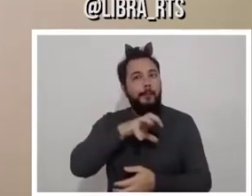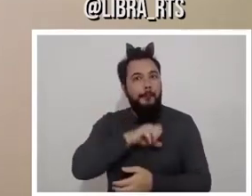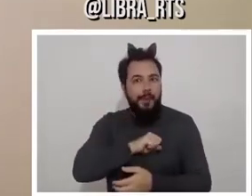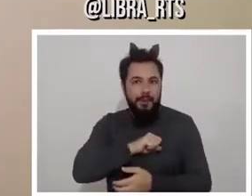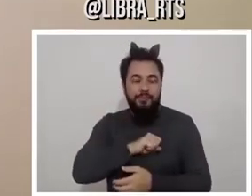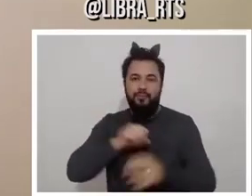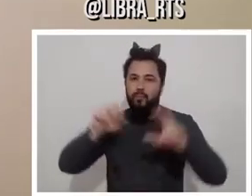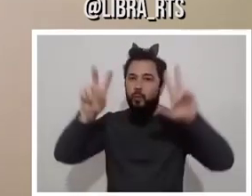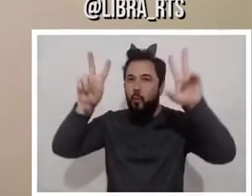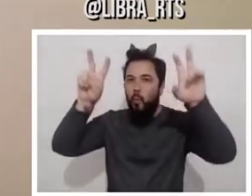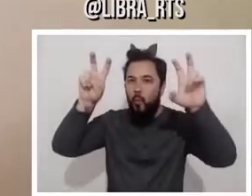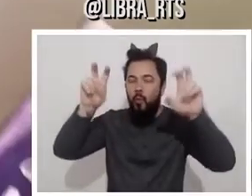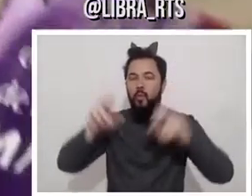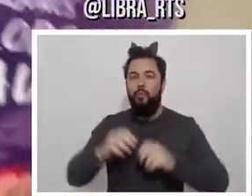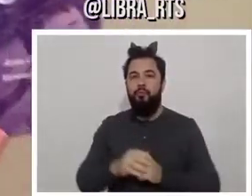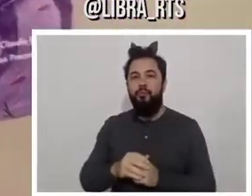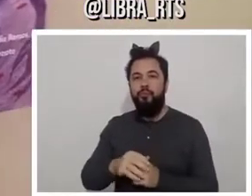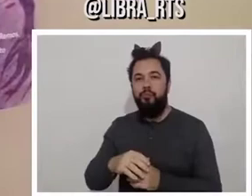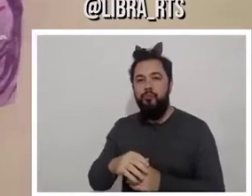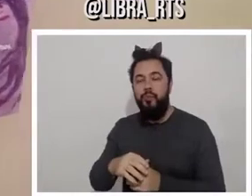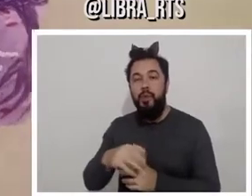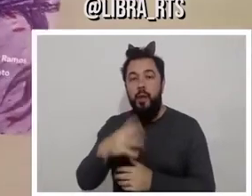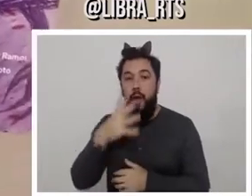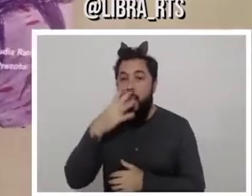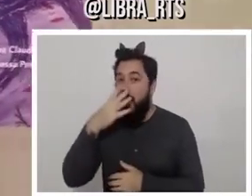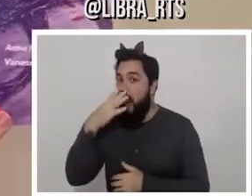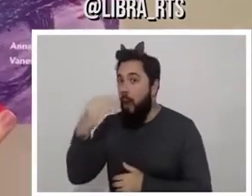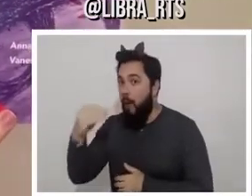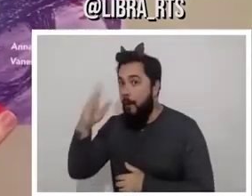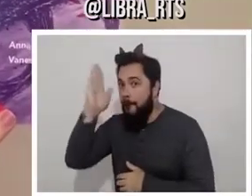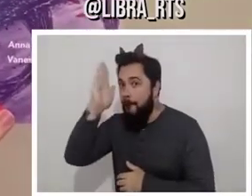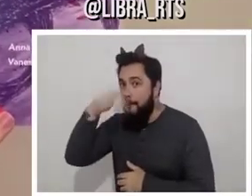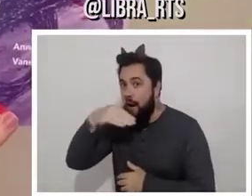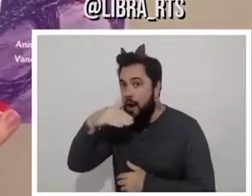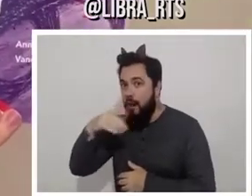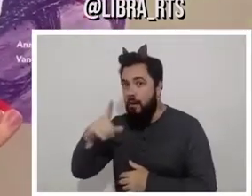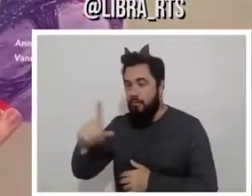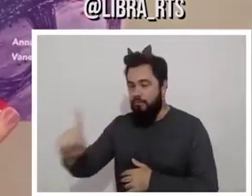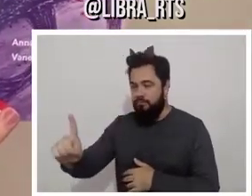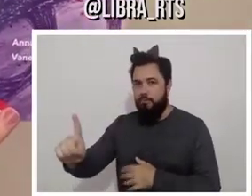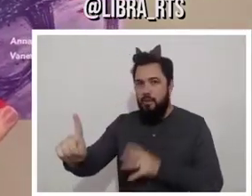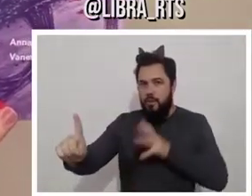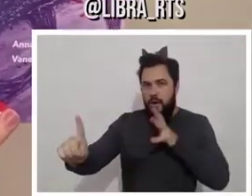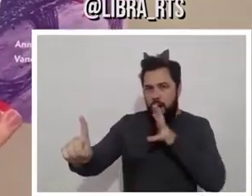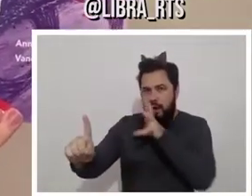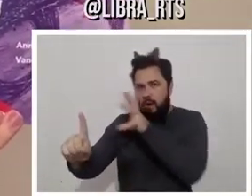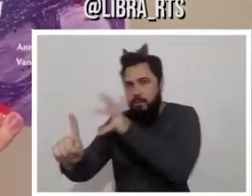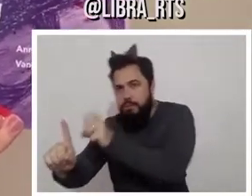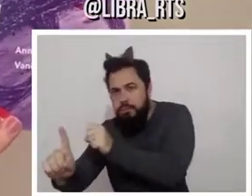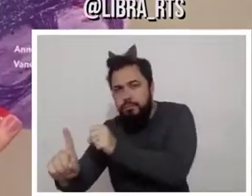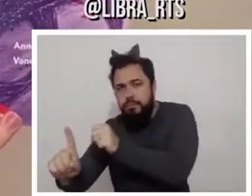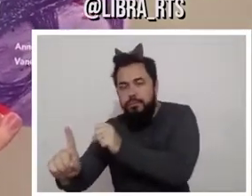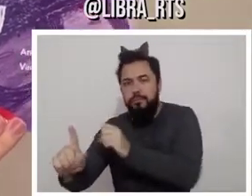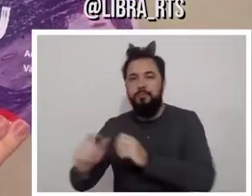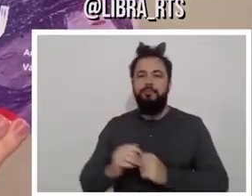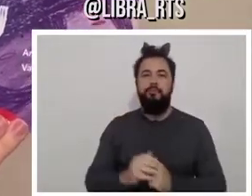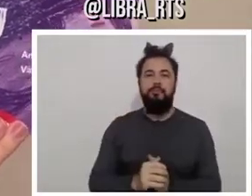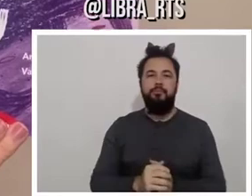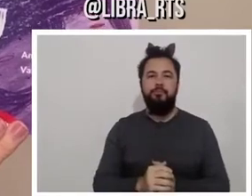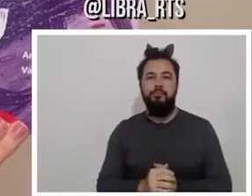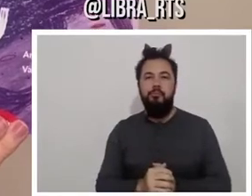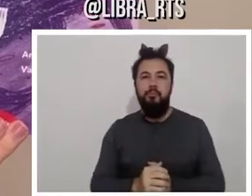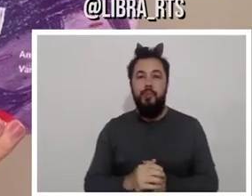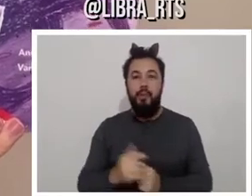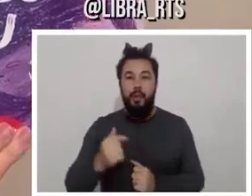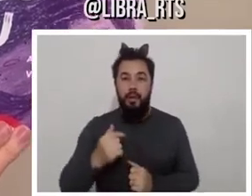chamado caçadores de lobo mau o livro capa roxa tô mostrando esqueci em branco uma sombra